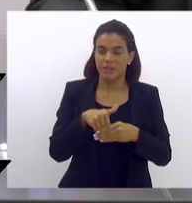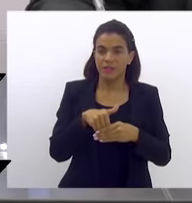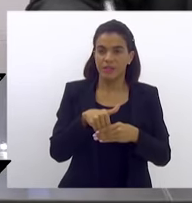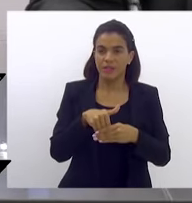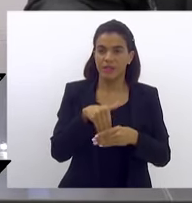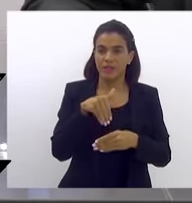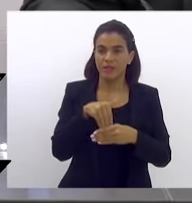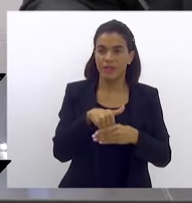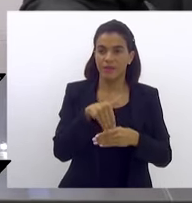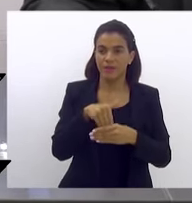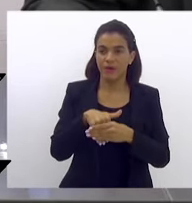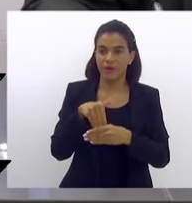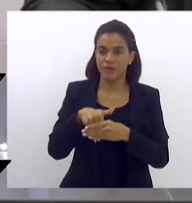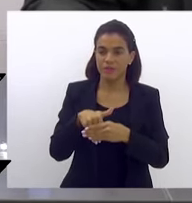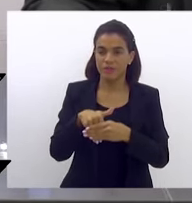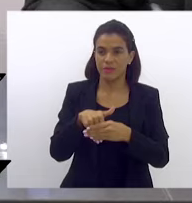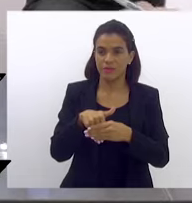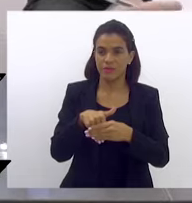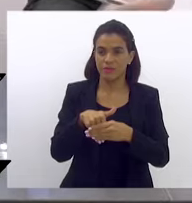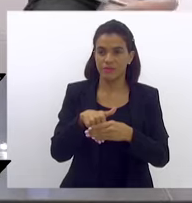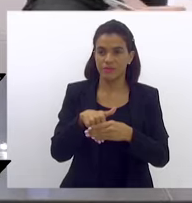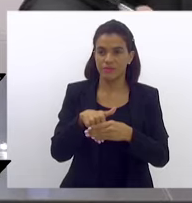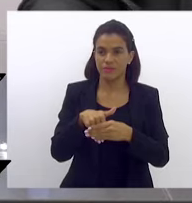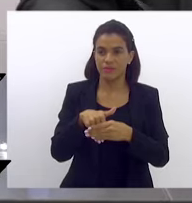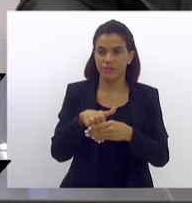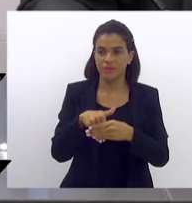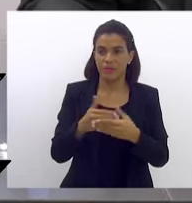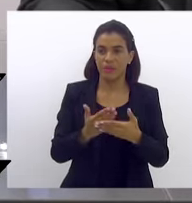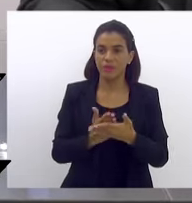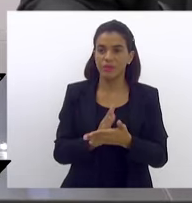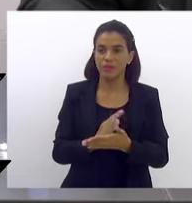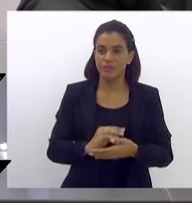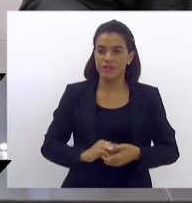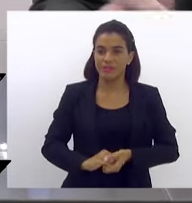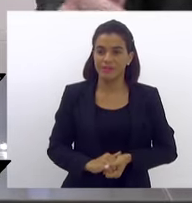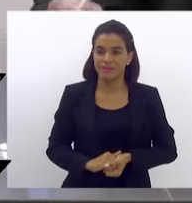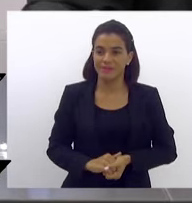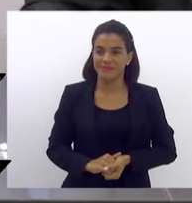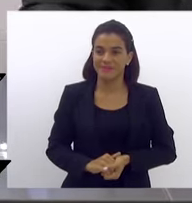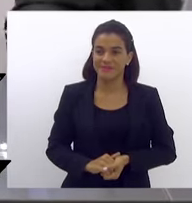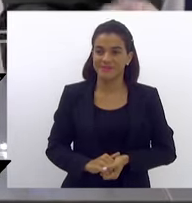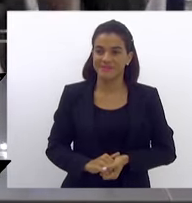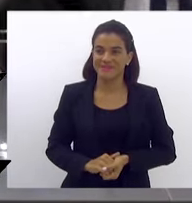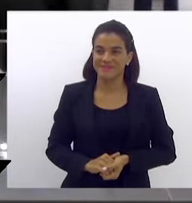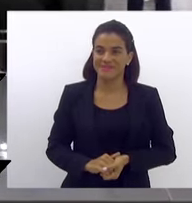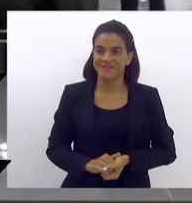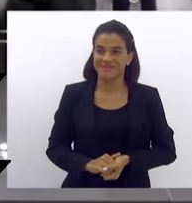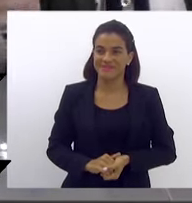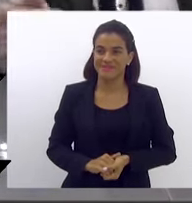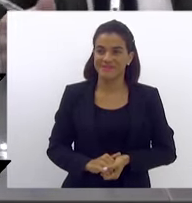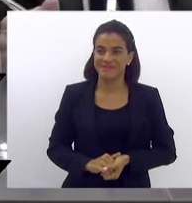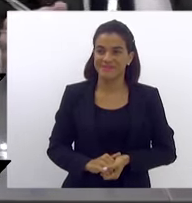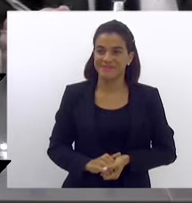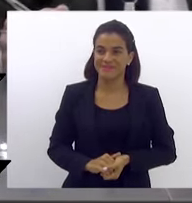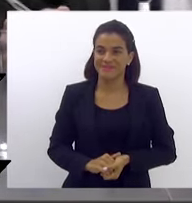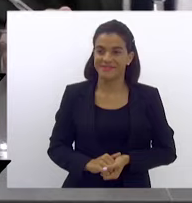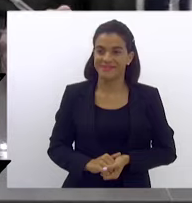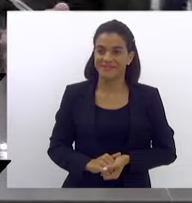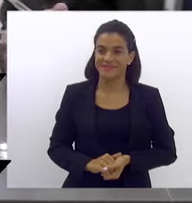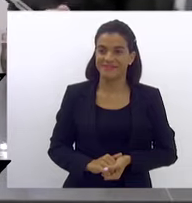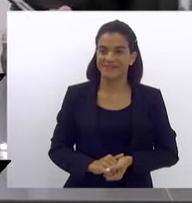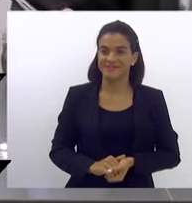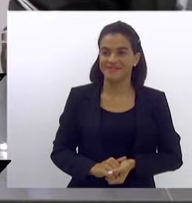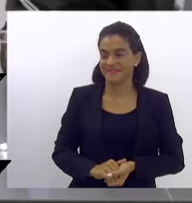votação não havendo Quem Queira discutir aprovado eu mesha a emenda